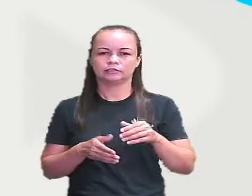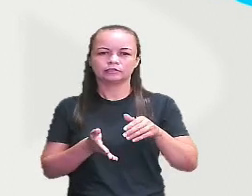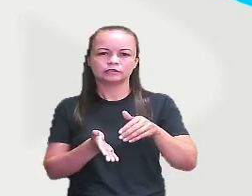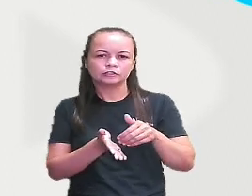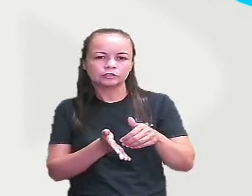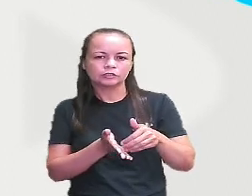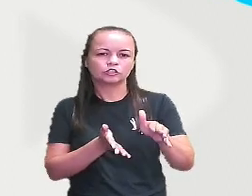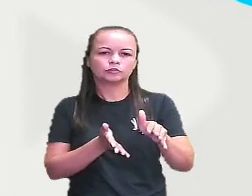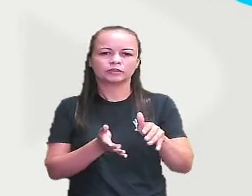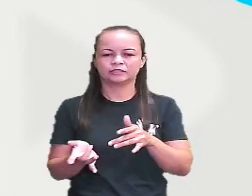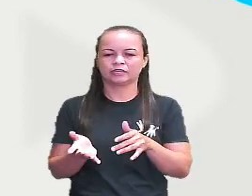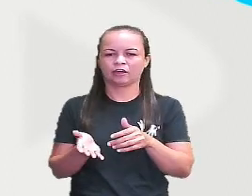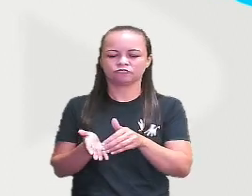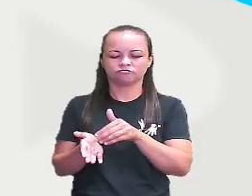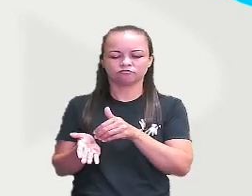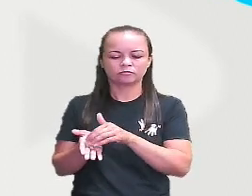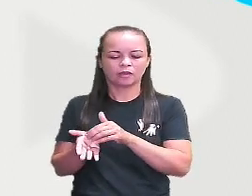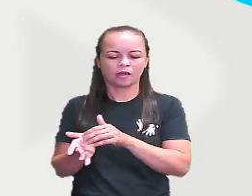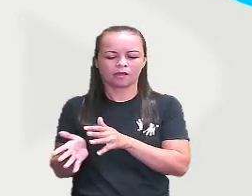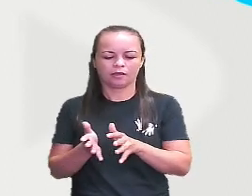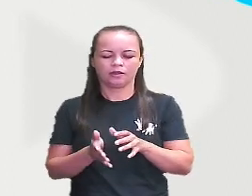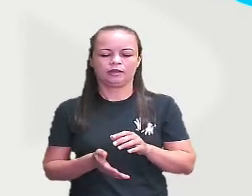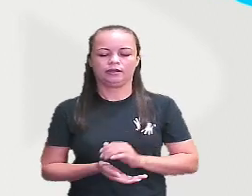Indispensável. Necessário.